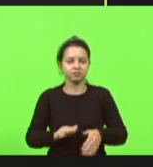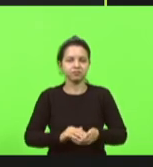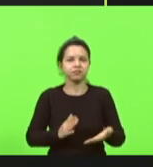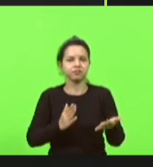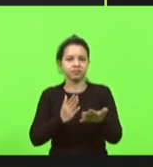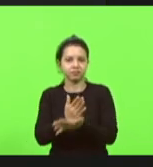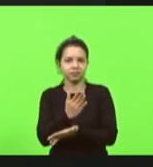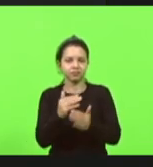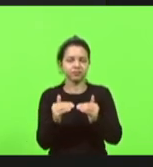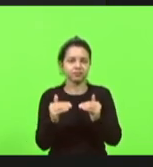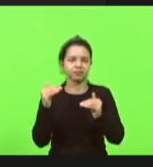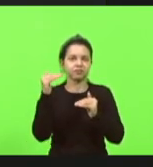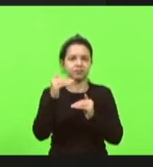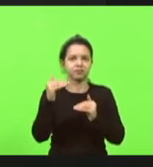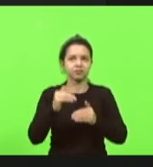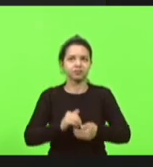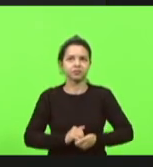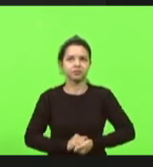por maioria.